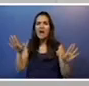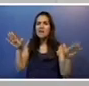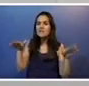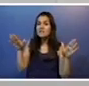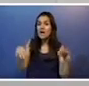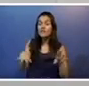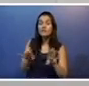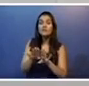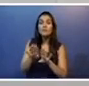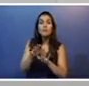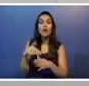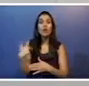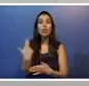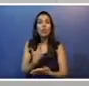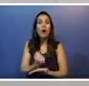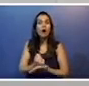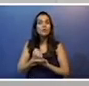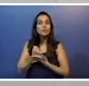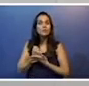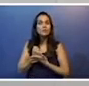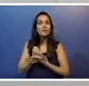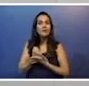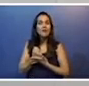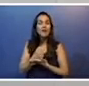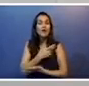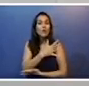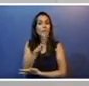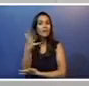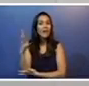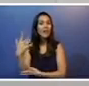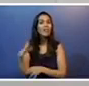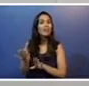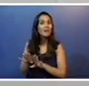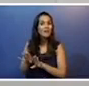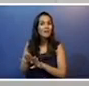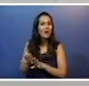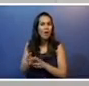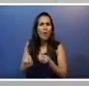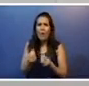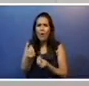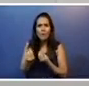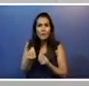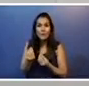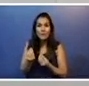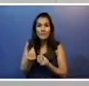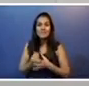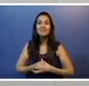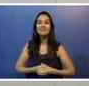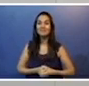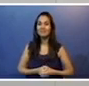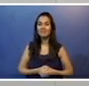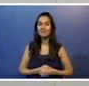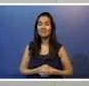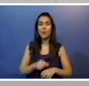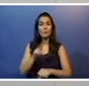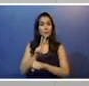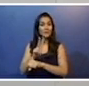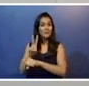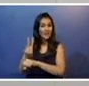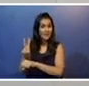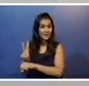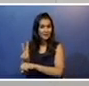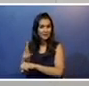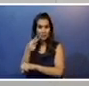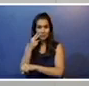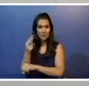muitas dessas aves colaboram com o meio ambiente. Sim, elas colaboram com o meio ambiente, com a preservação, né?